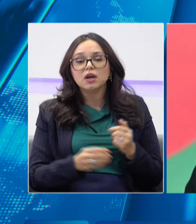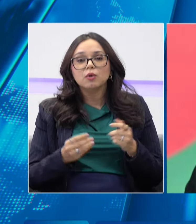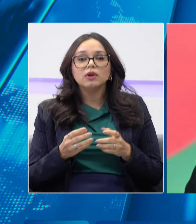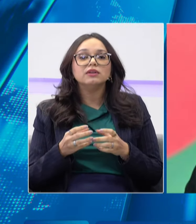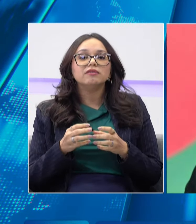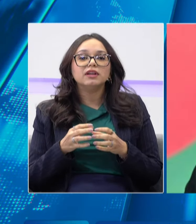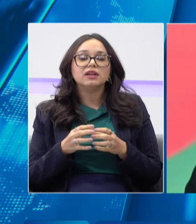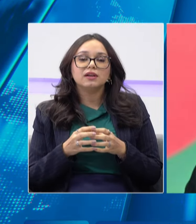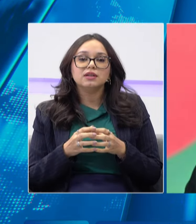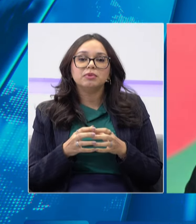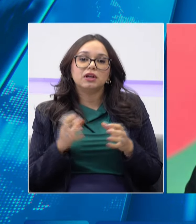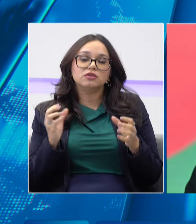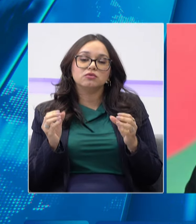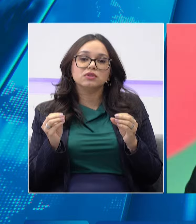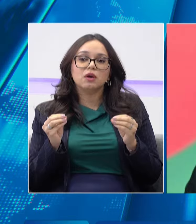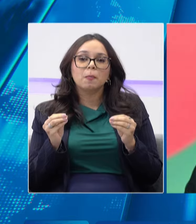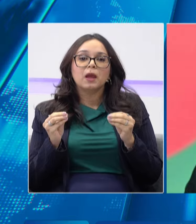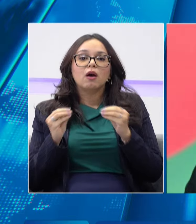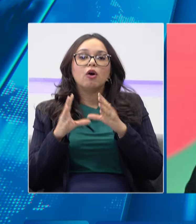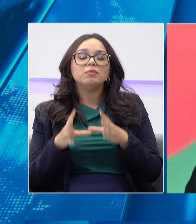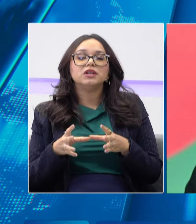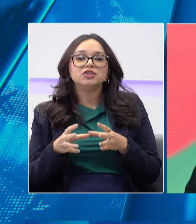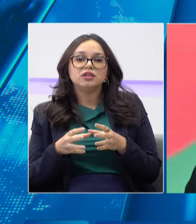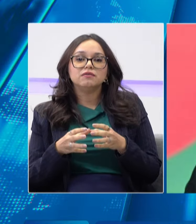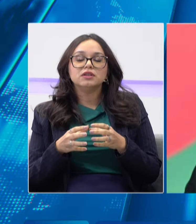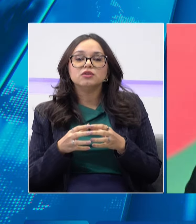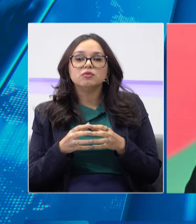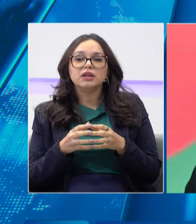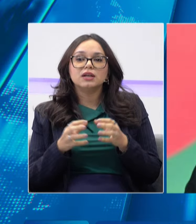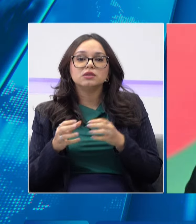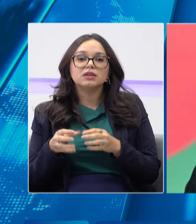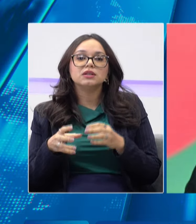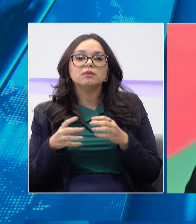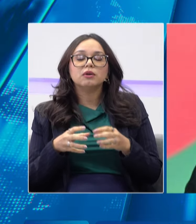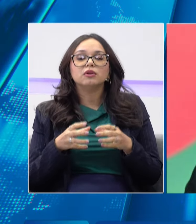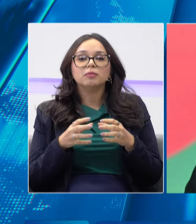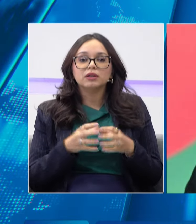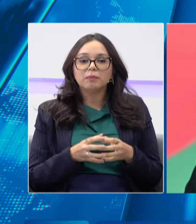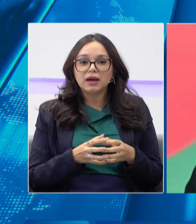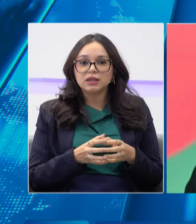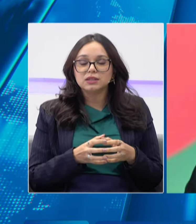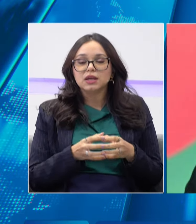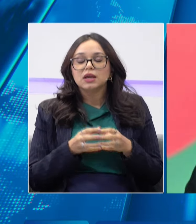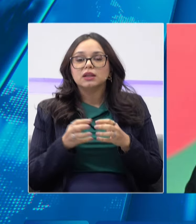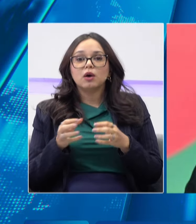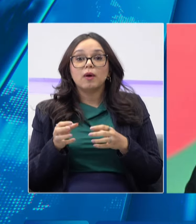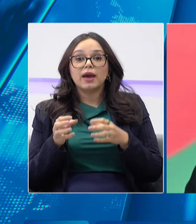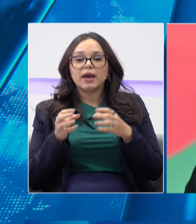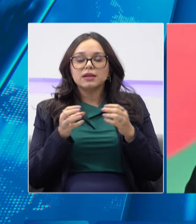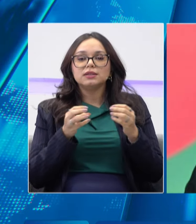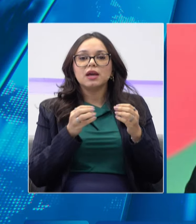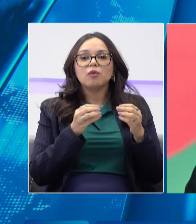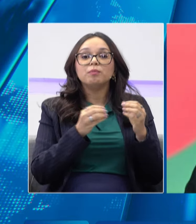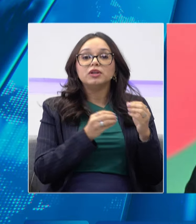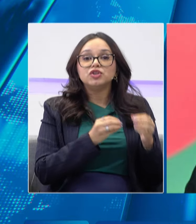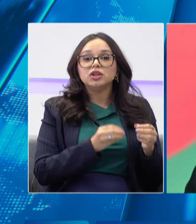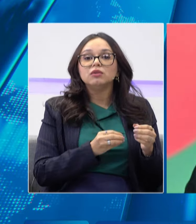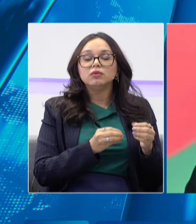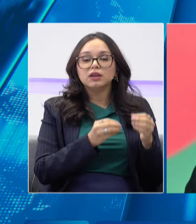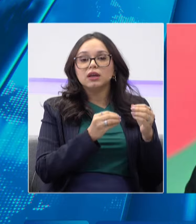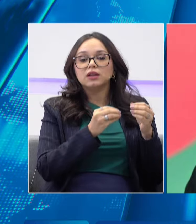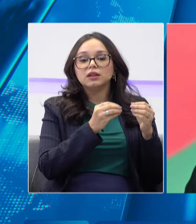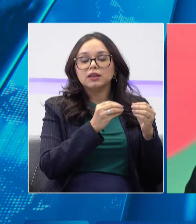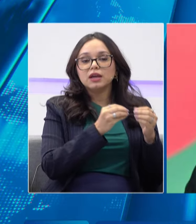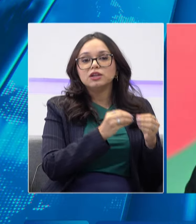política, quando deveria estar sempre na discussão objetiva sobre a situação econômica do país. Então, esse é um